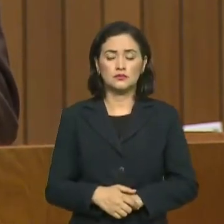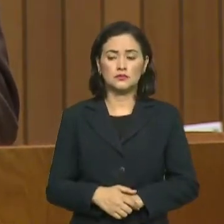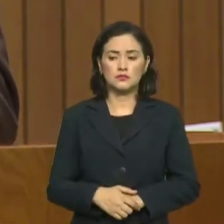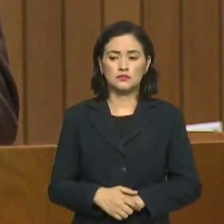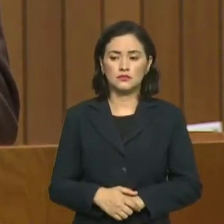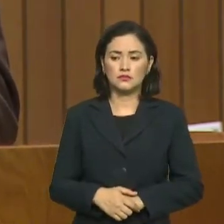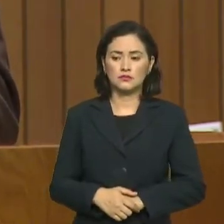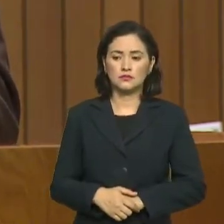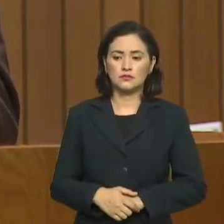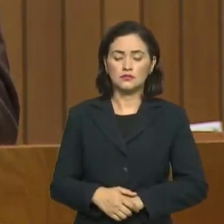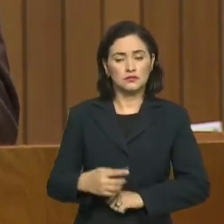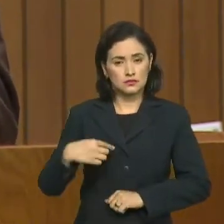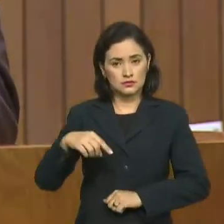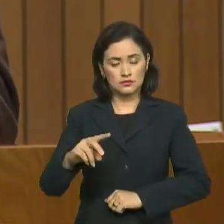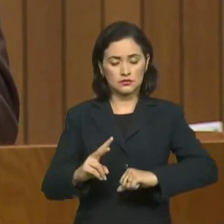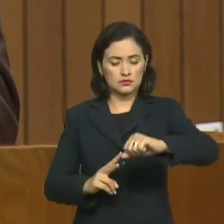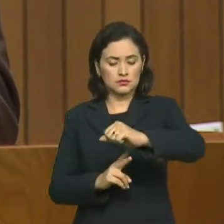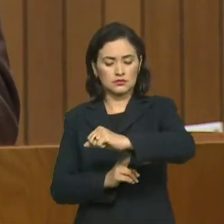a ponte sobre o rio Pericumã.